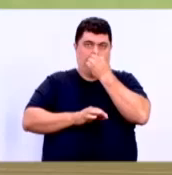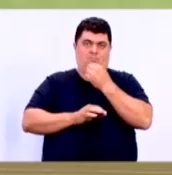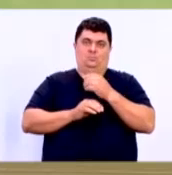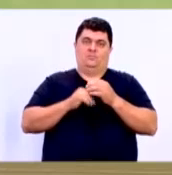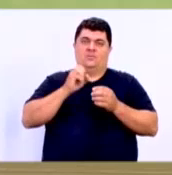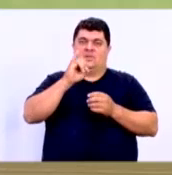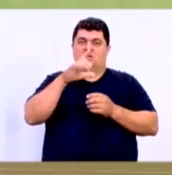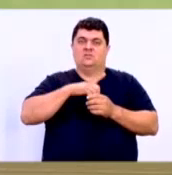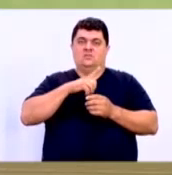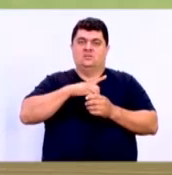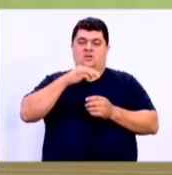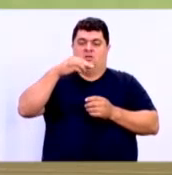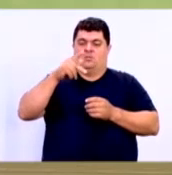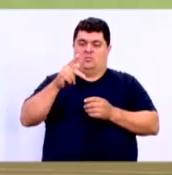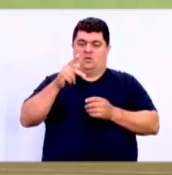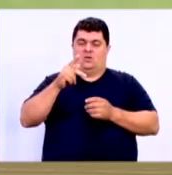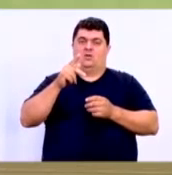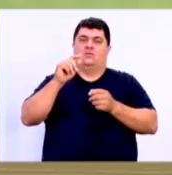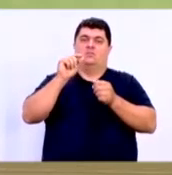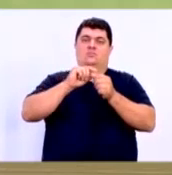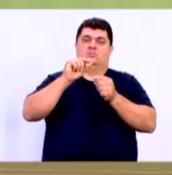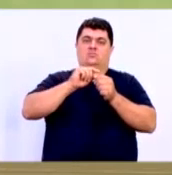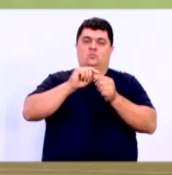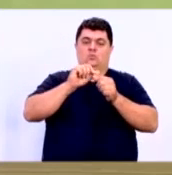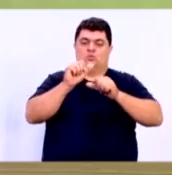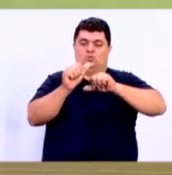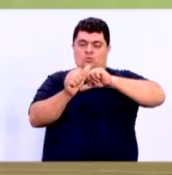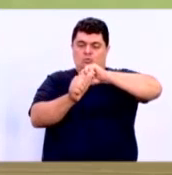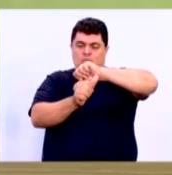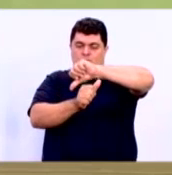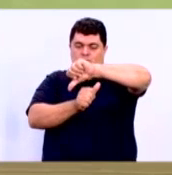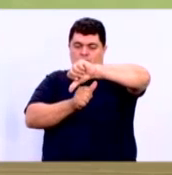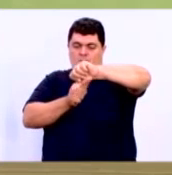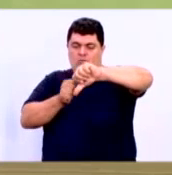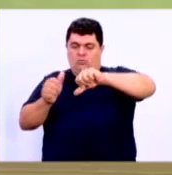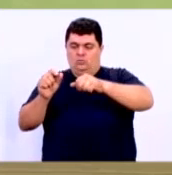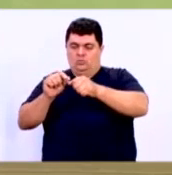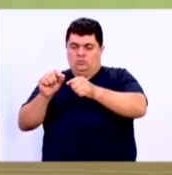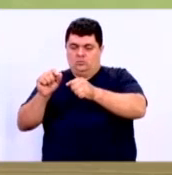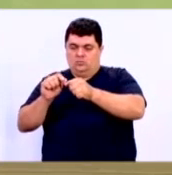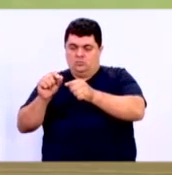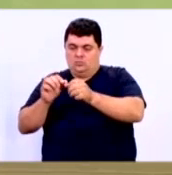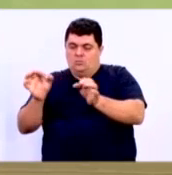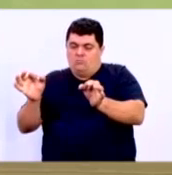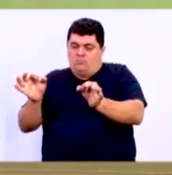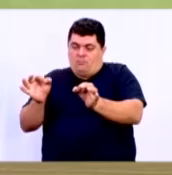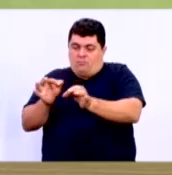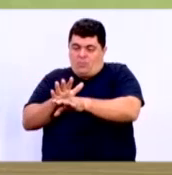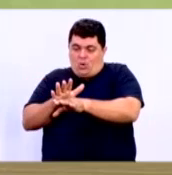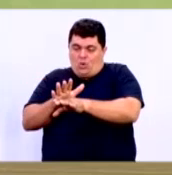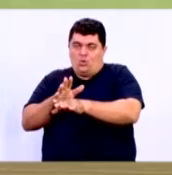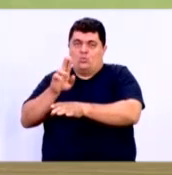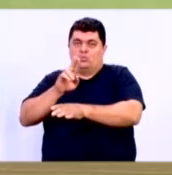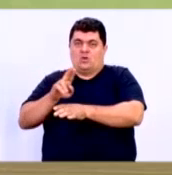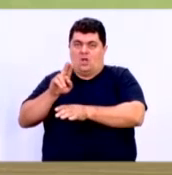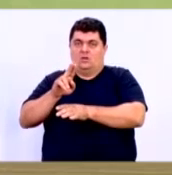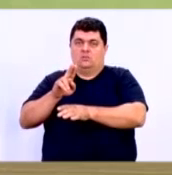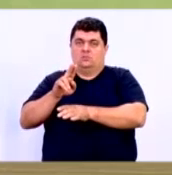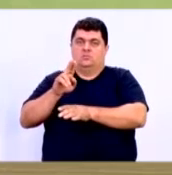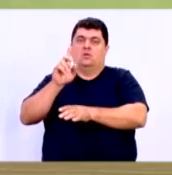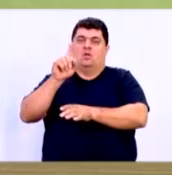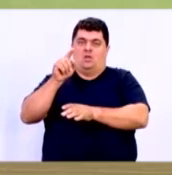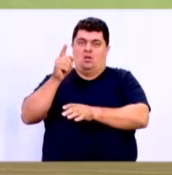Se você pegar essa matéria-prima e ela for levada ao processo produtivo, ou seja, matéria-prima consumida aí